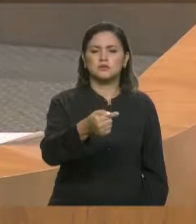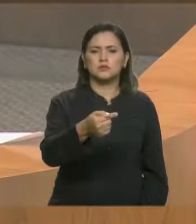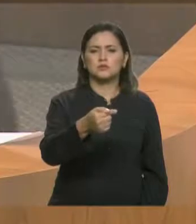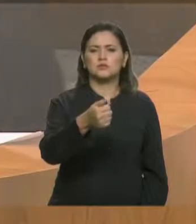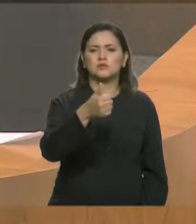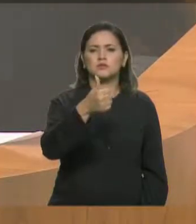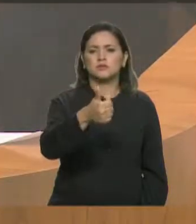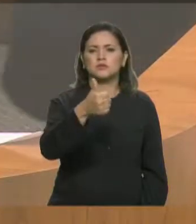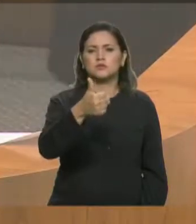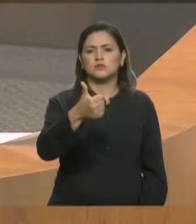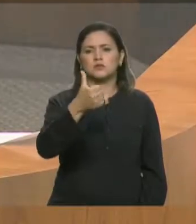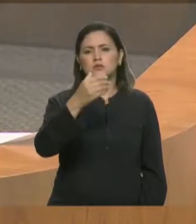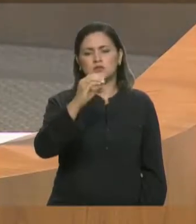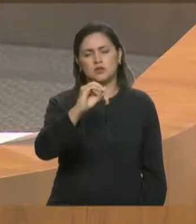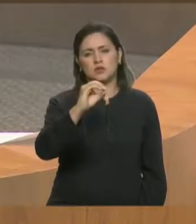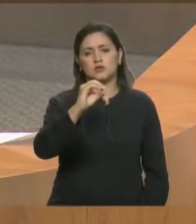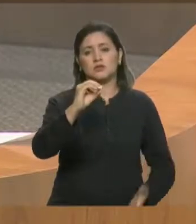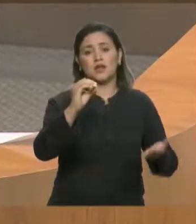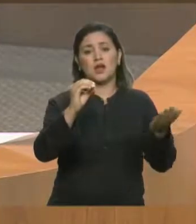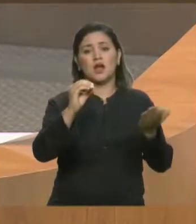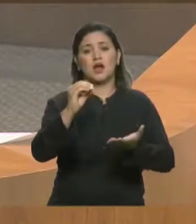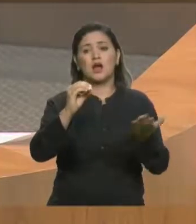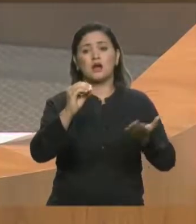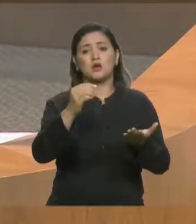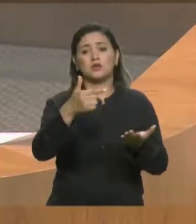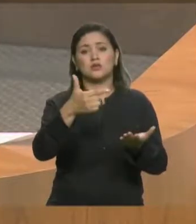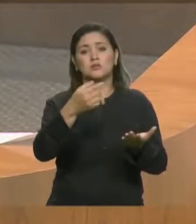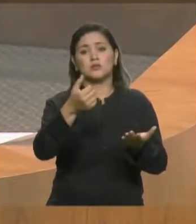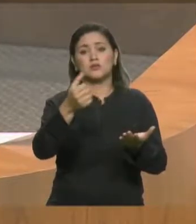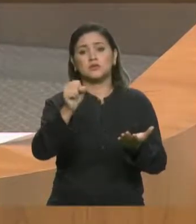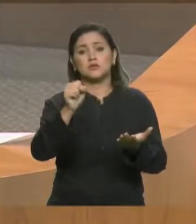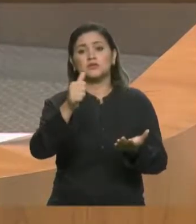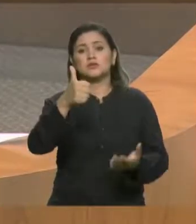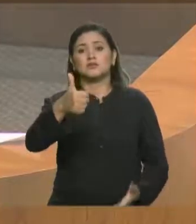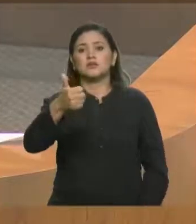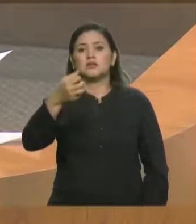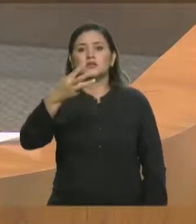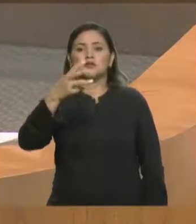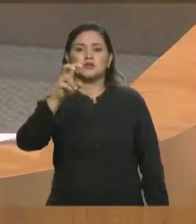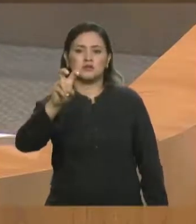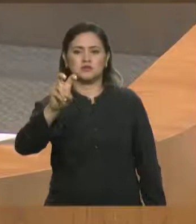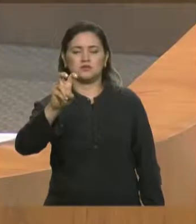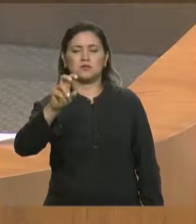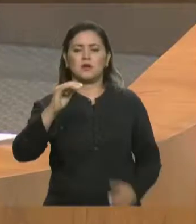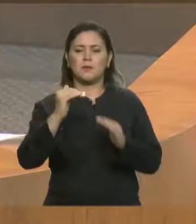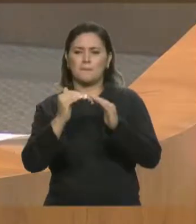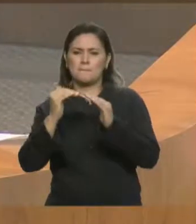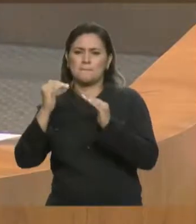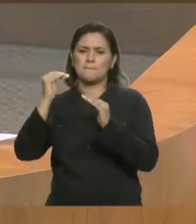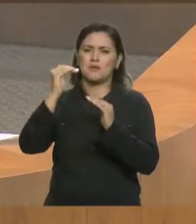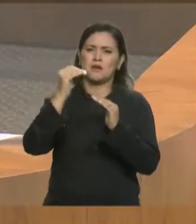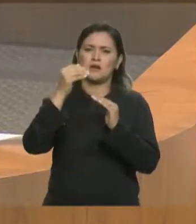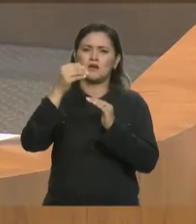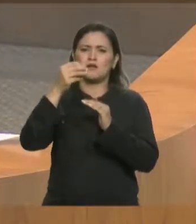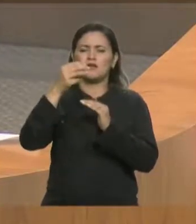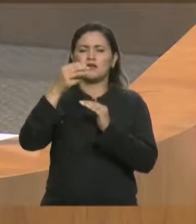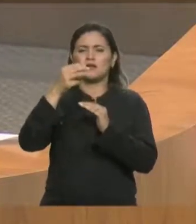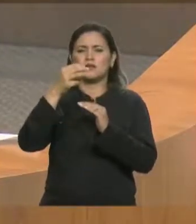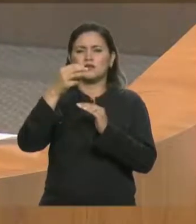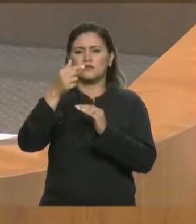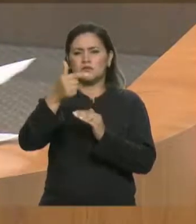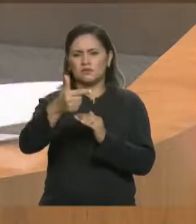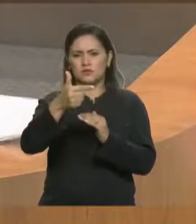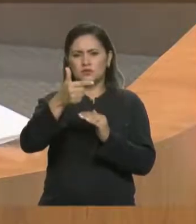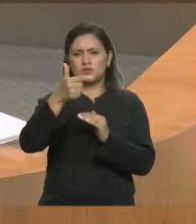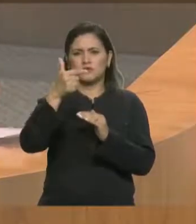para 135 em 2018, um crescimento de 22%. Os estados com